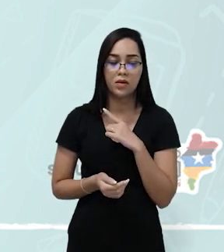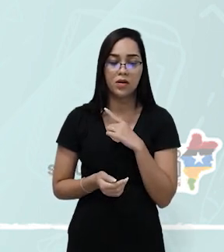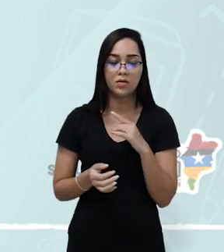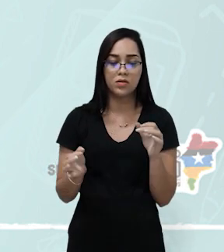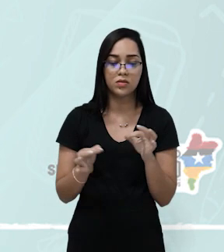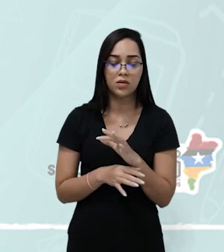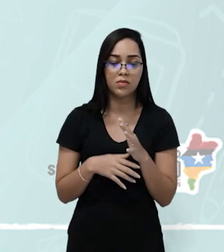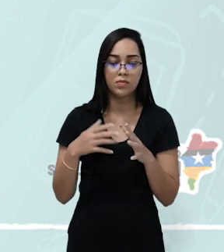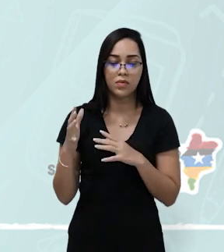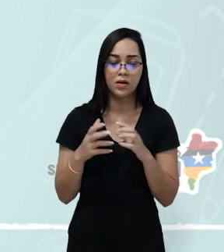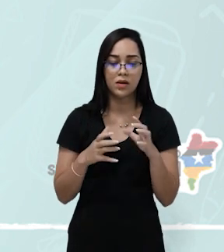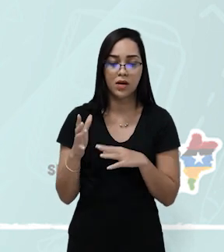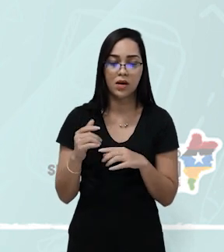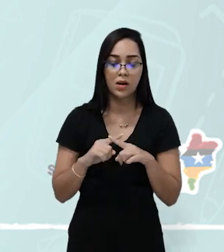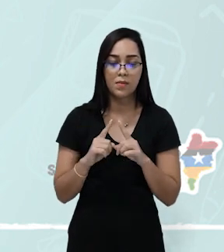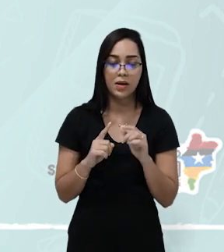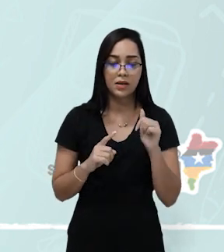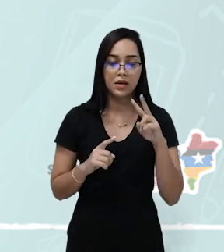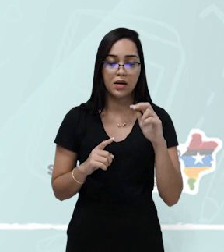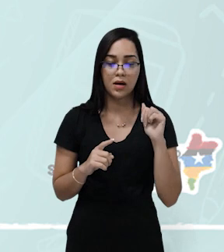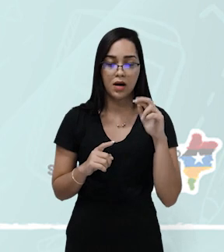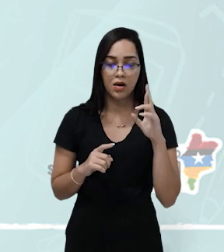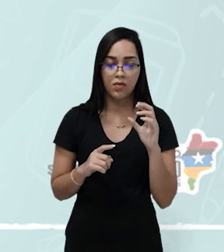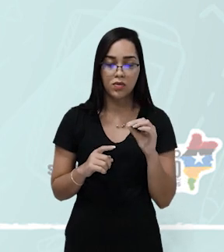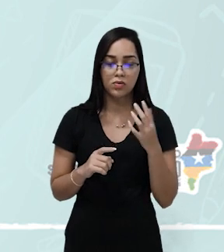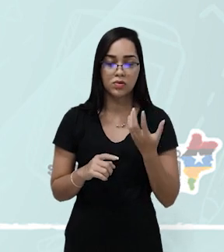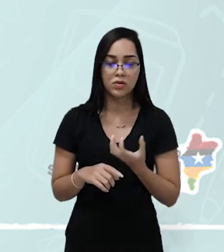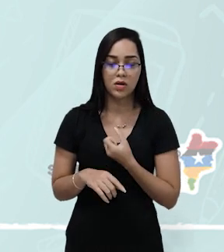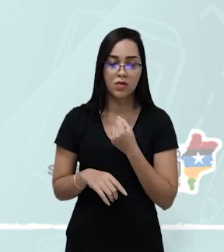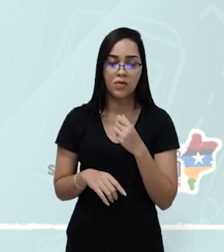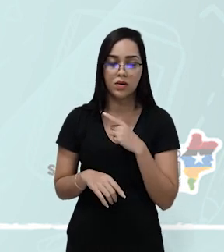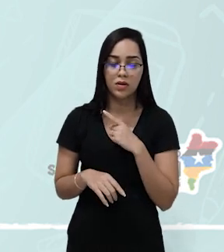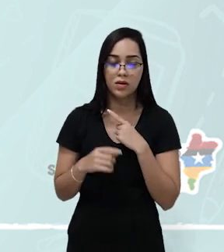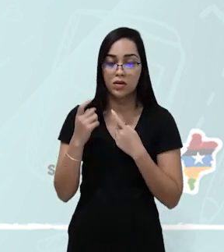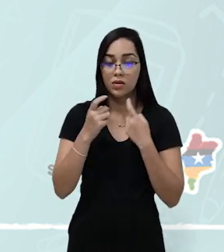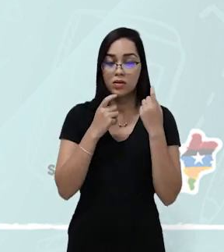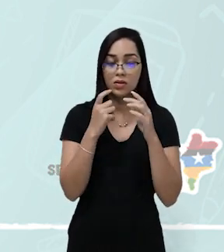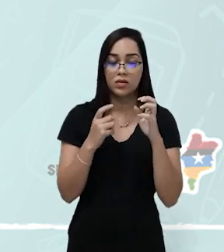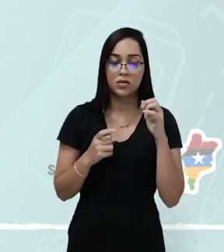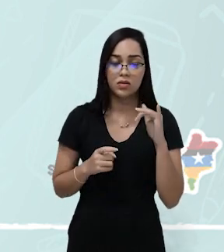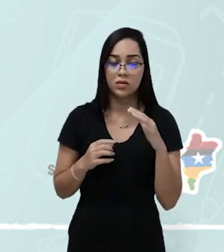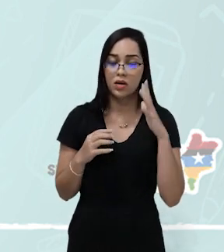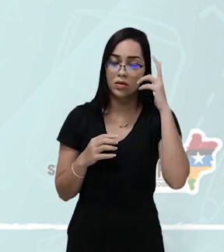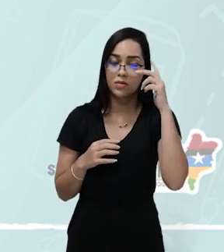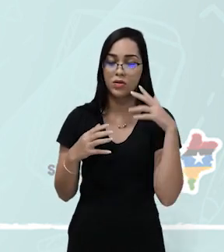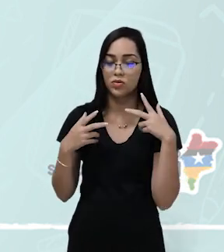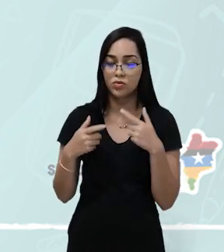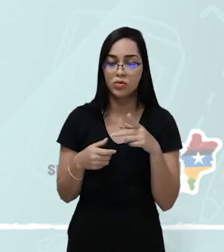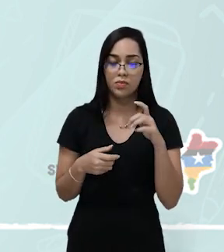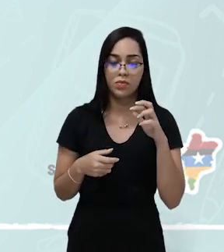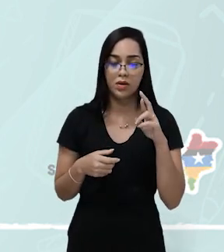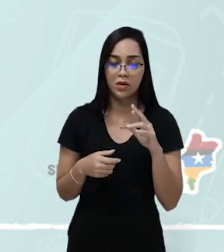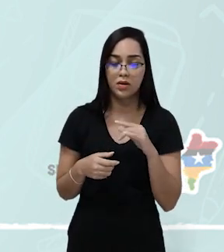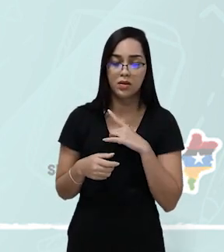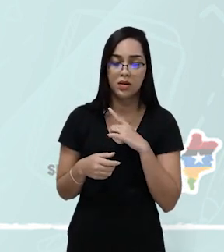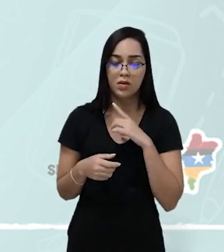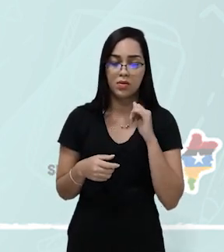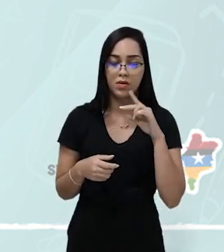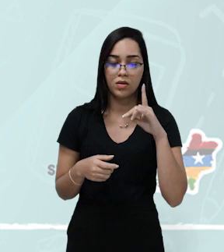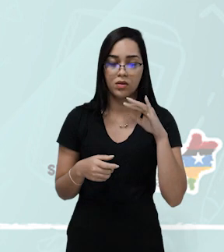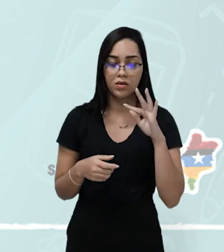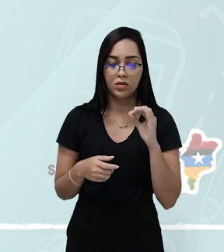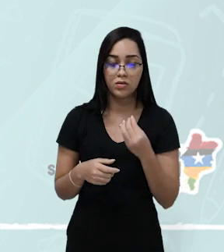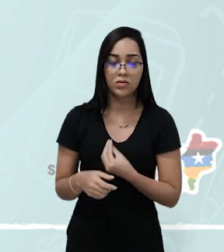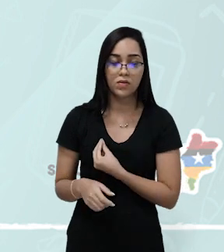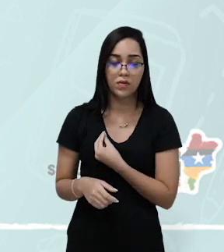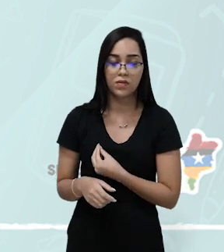única solução para a guerra, mas Álvaro o salva e, diante do desespero de Ceci, ao saber de tudo, Peri resolve tomar um